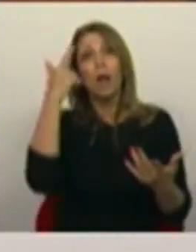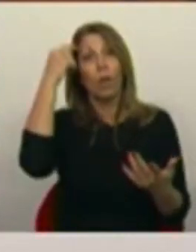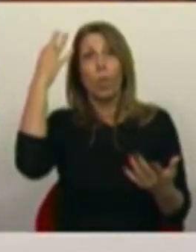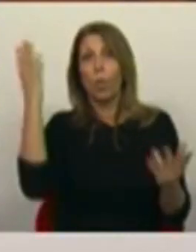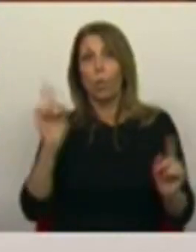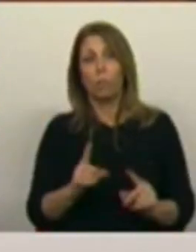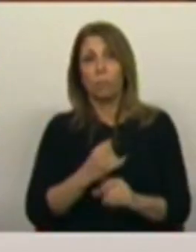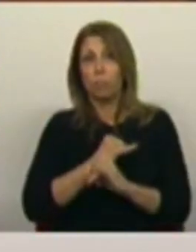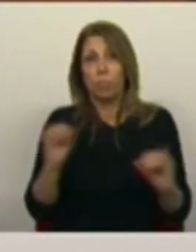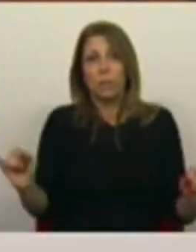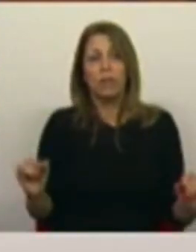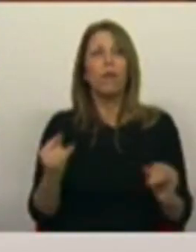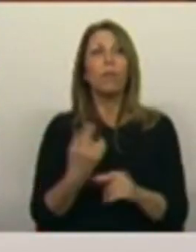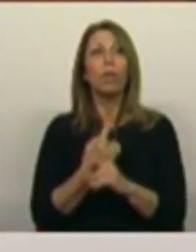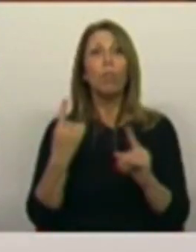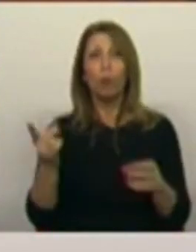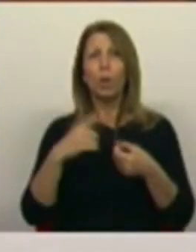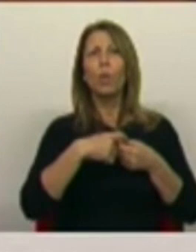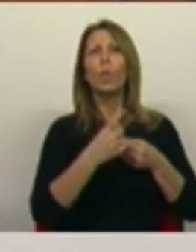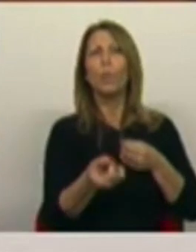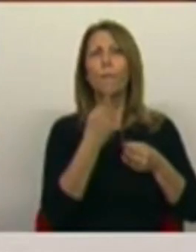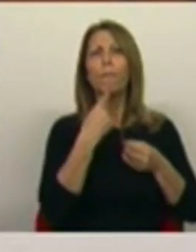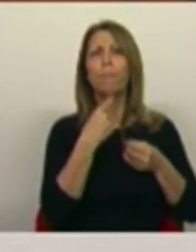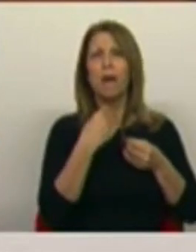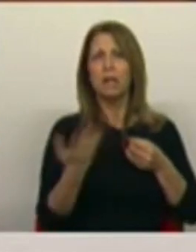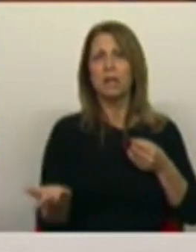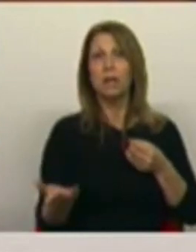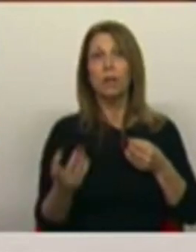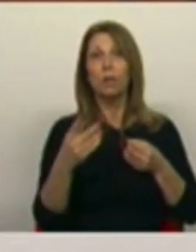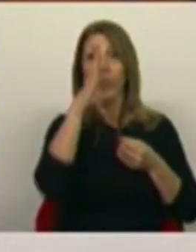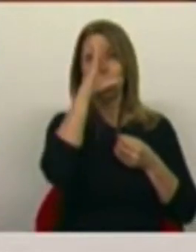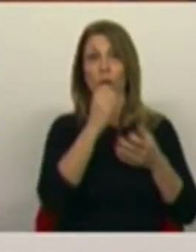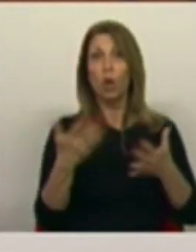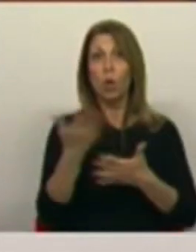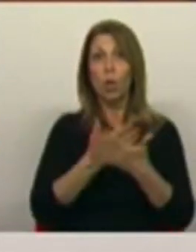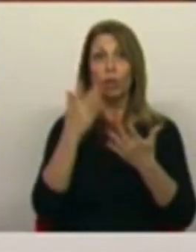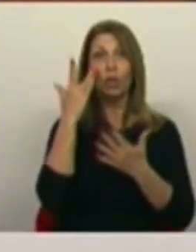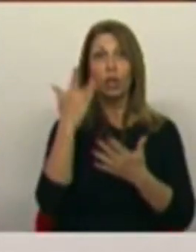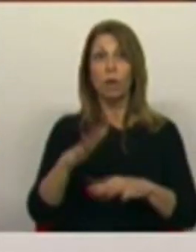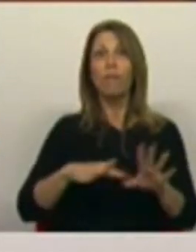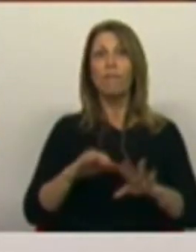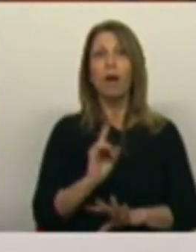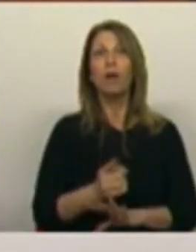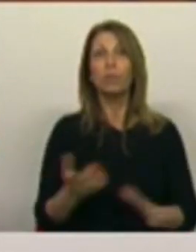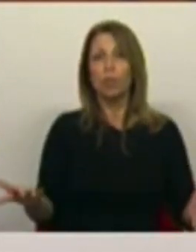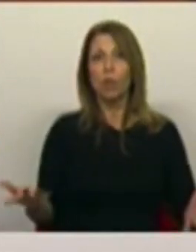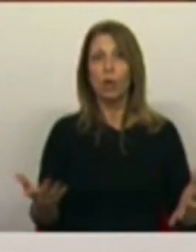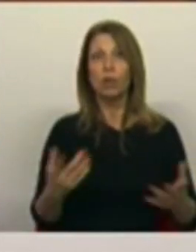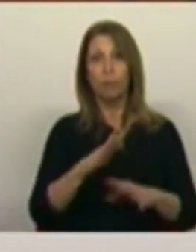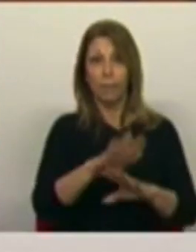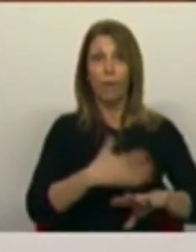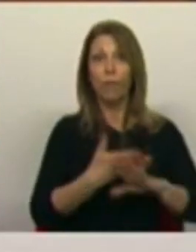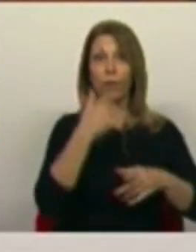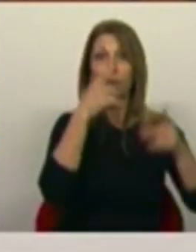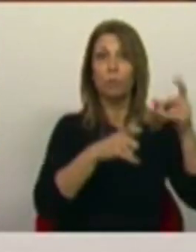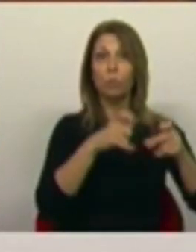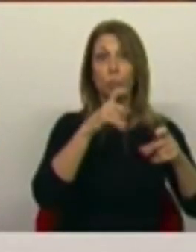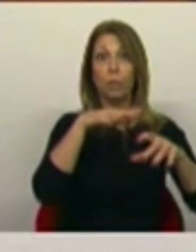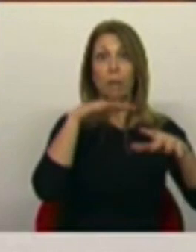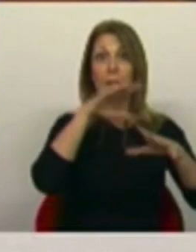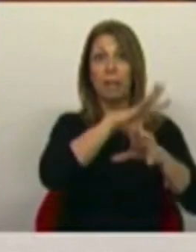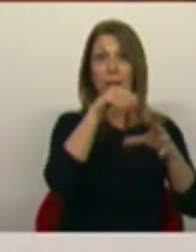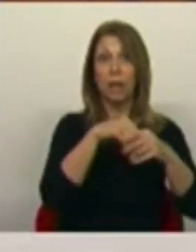é particularmente relevante, o que é que o Ministério dos Negócios Estrangeiros vai fazer? Vai reforçar o pessoal que neste momento está a tratar da rede consular em